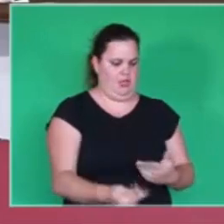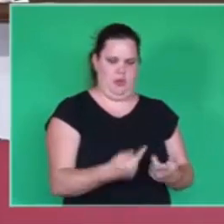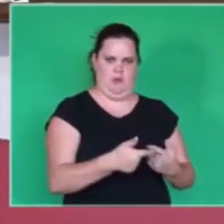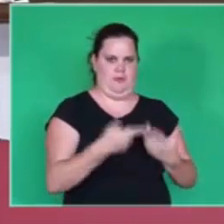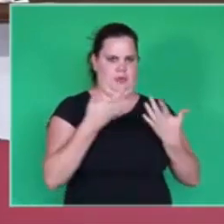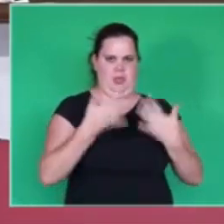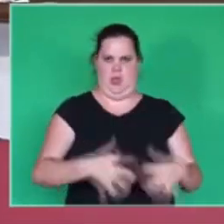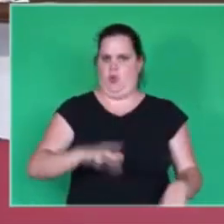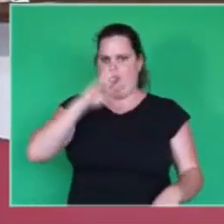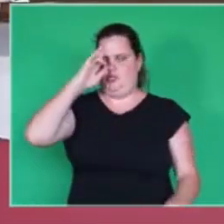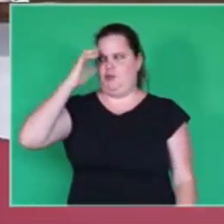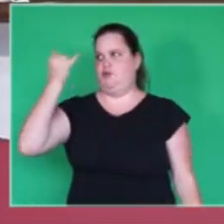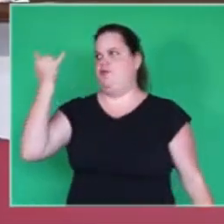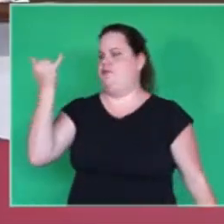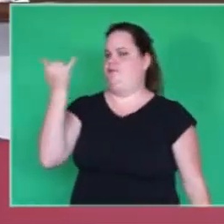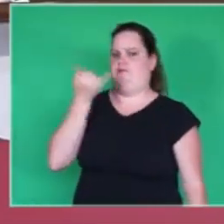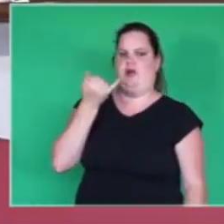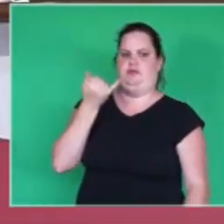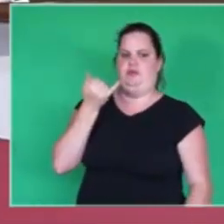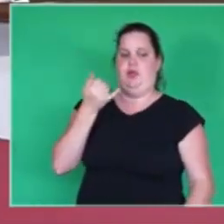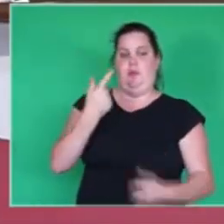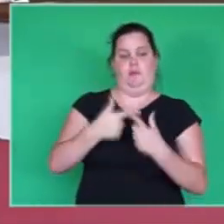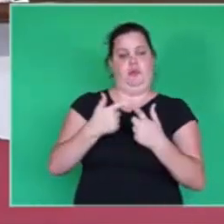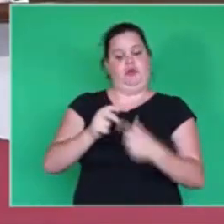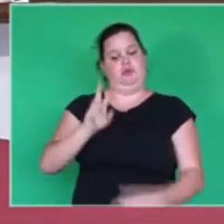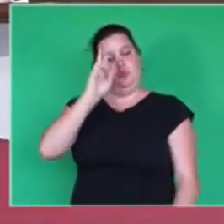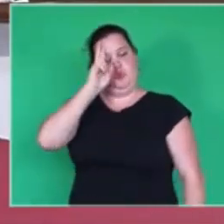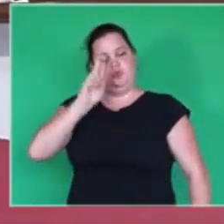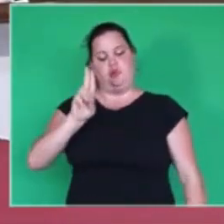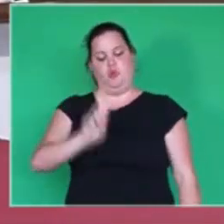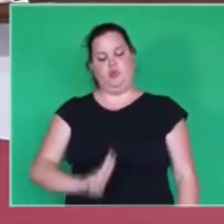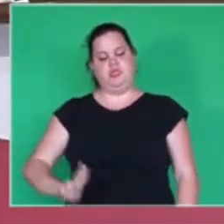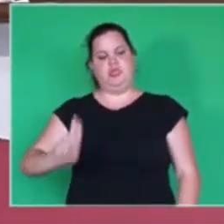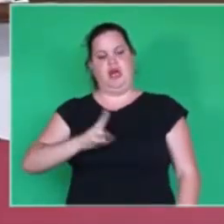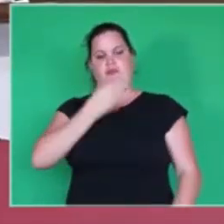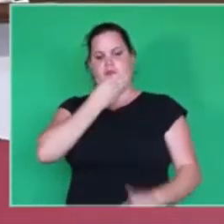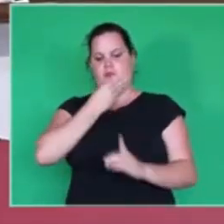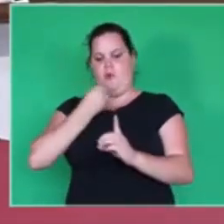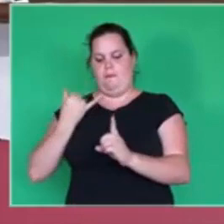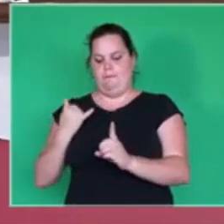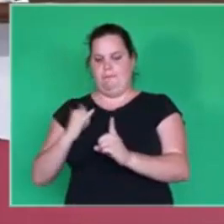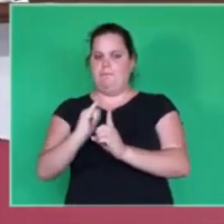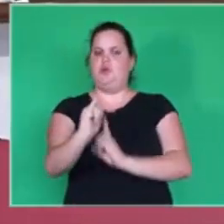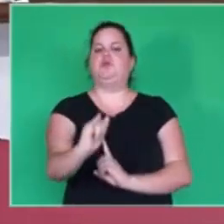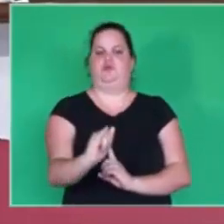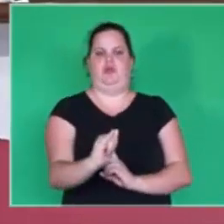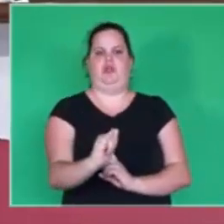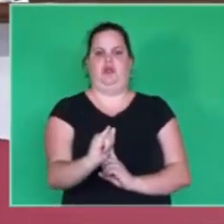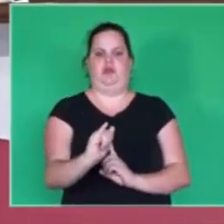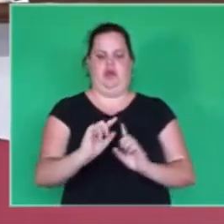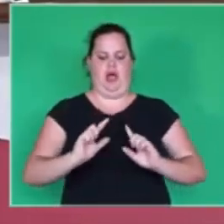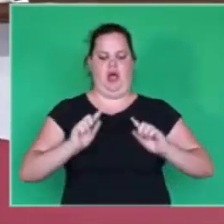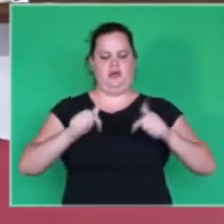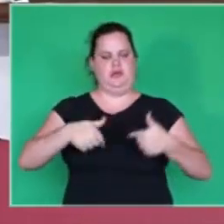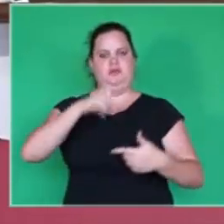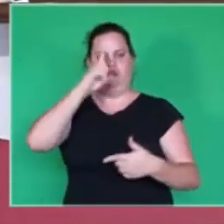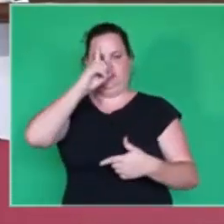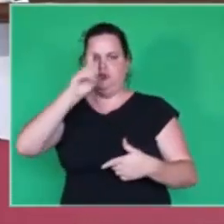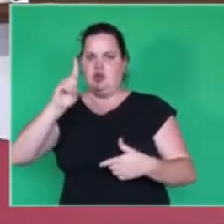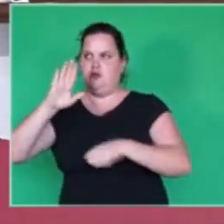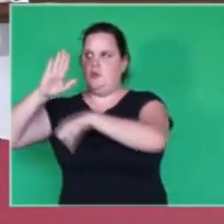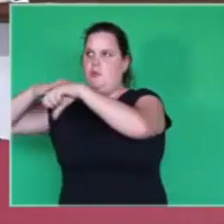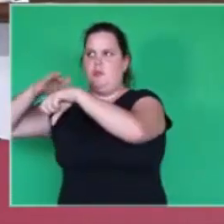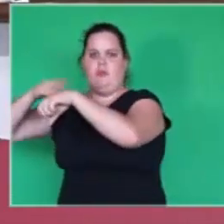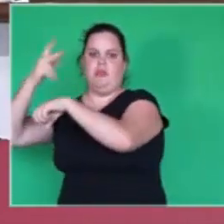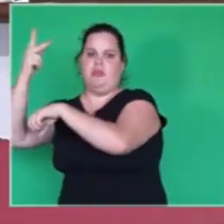ouvido aos profetas, porque era da forma como Deus se manifestava no meio do povo.